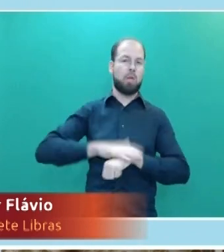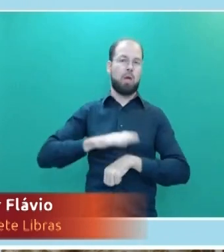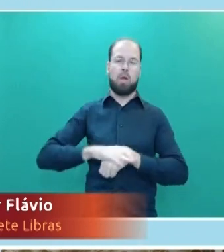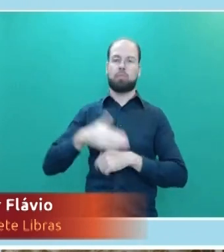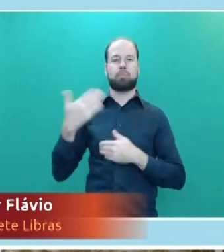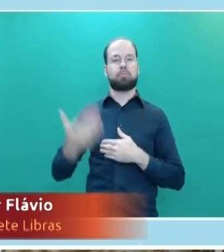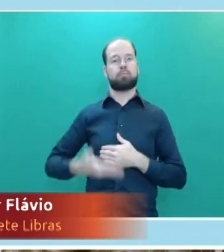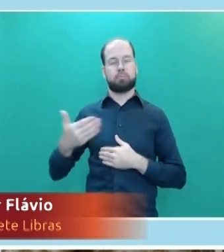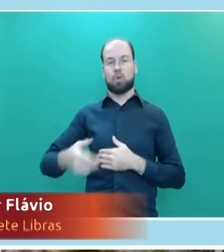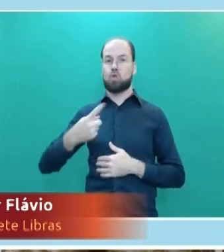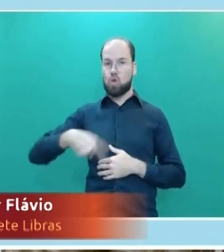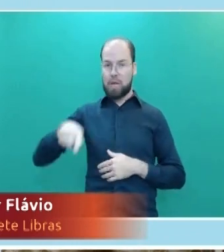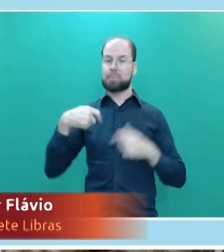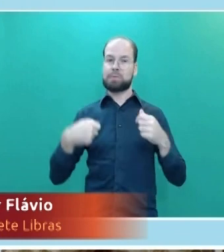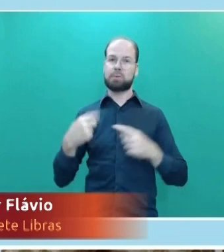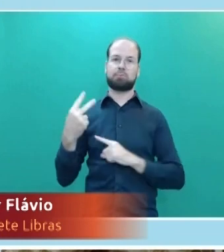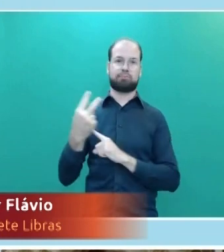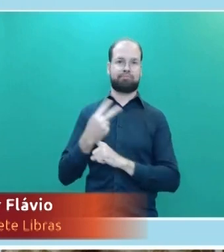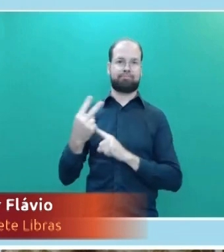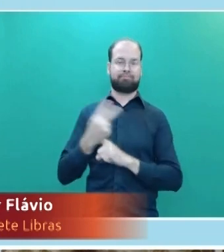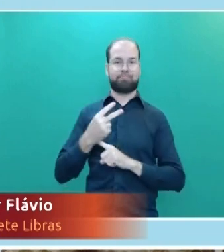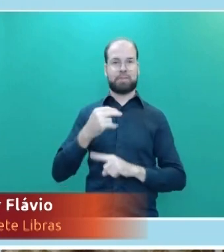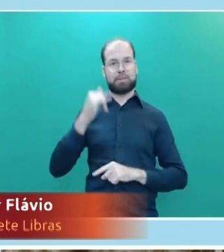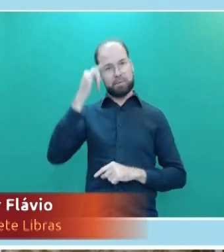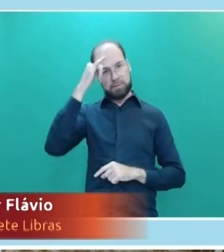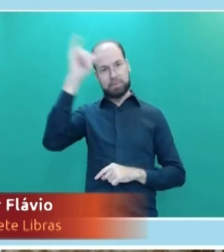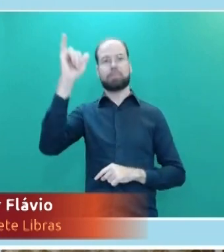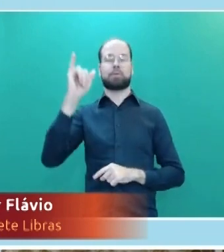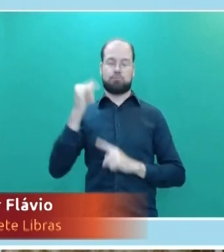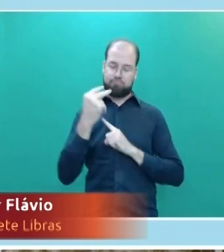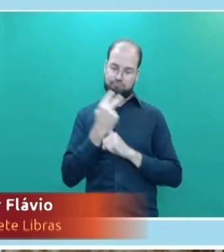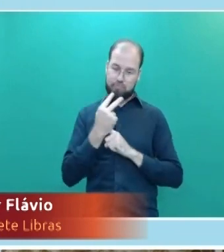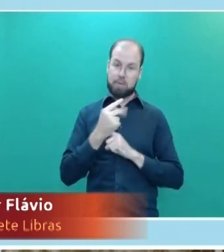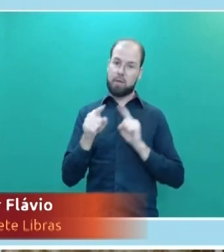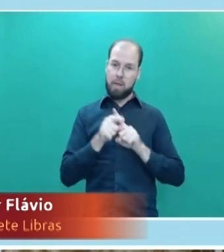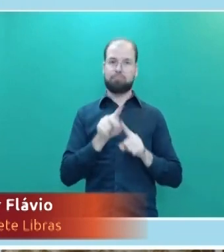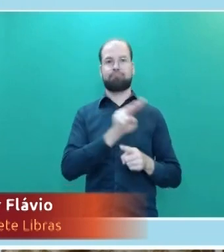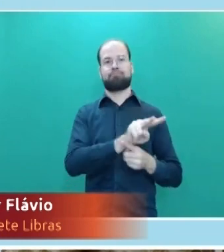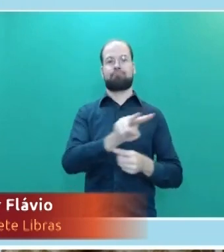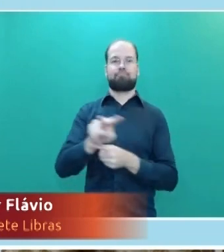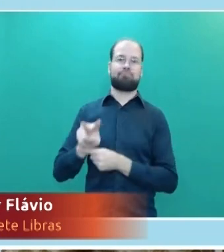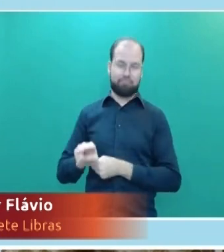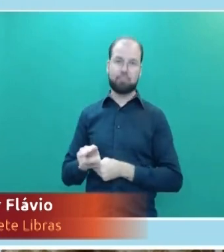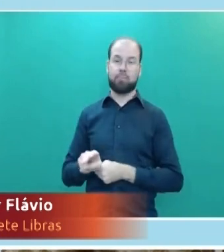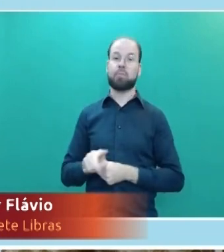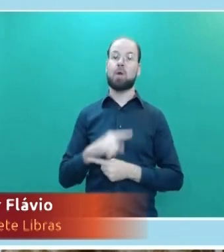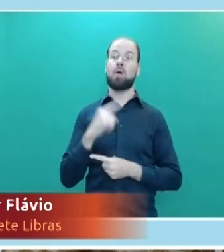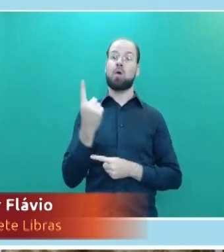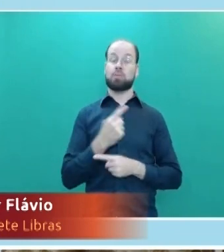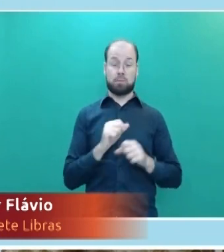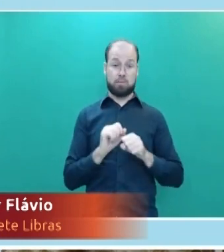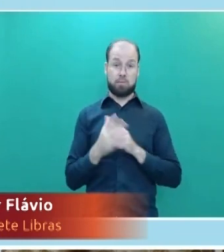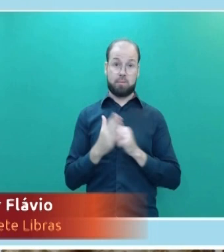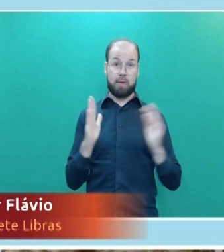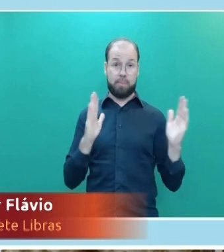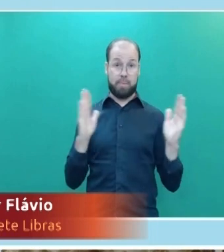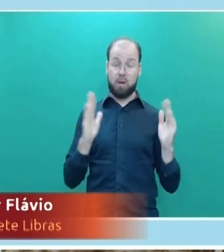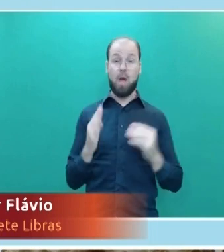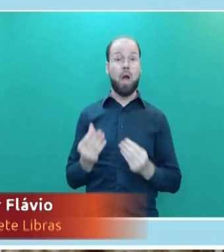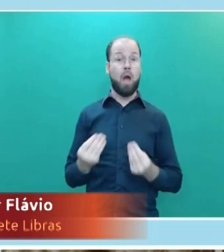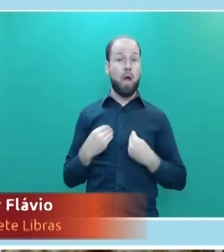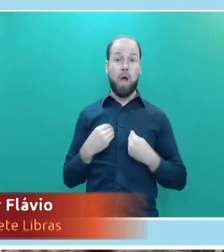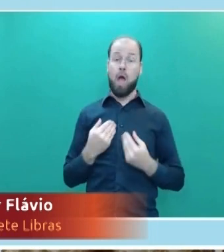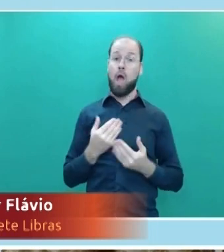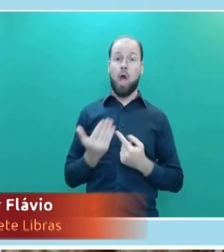se policiar e policiar o outro. Nós perdemos essa capacidade, a pandemia não nos ajudou. A princípio, pensávamos